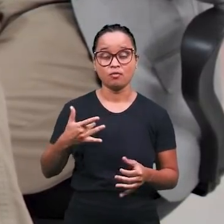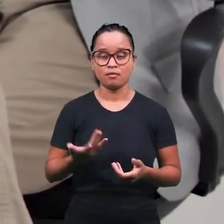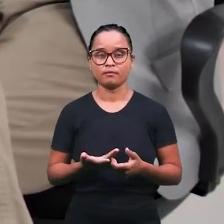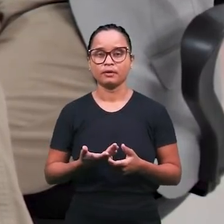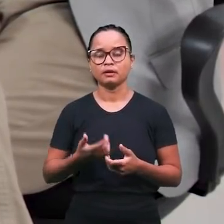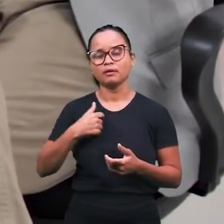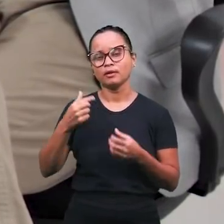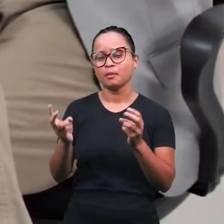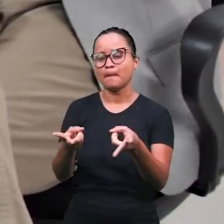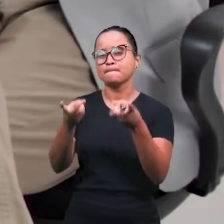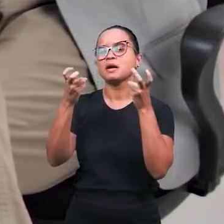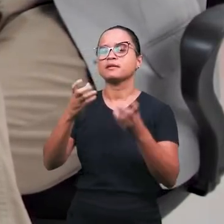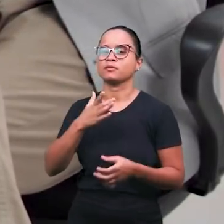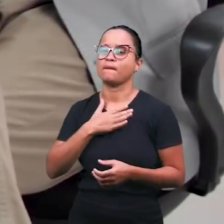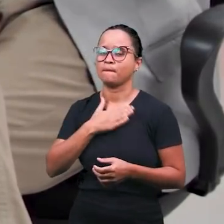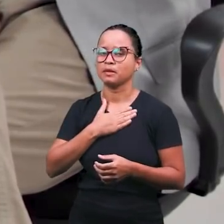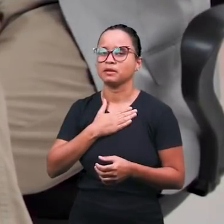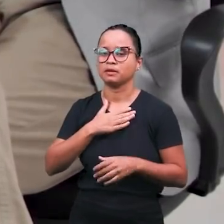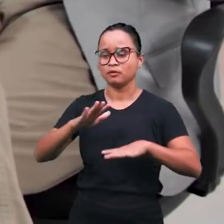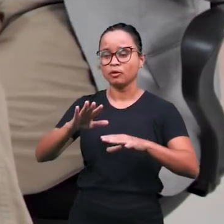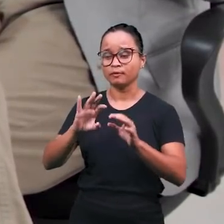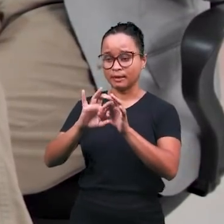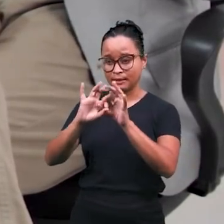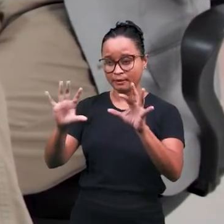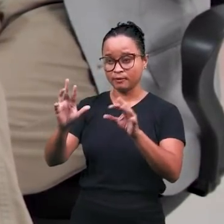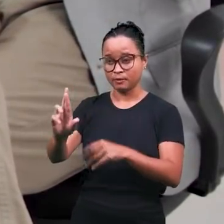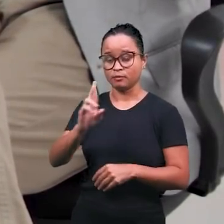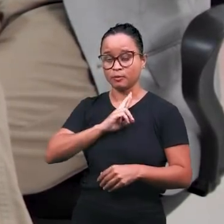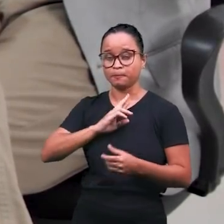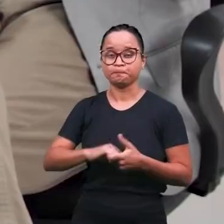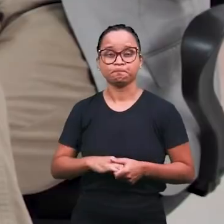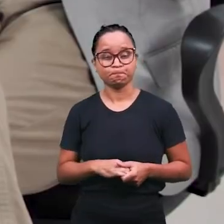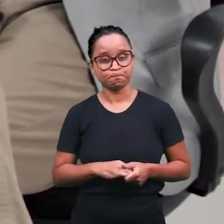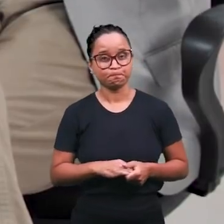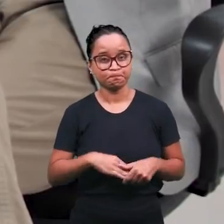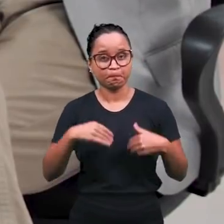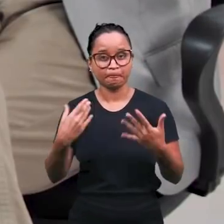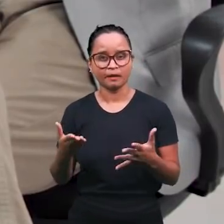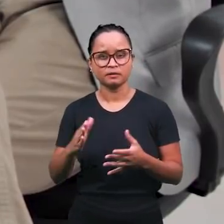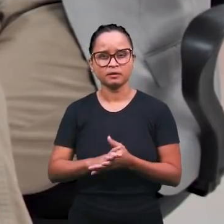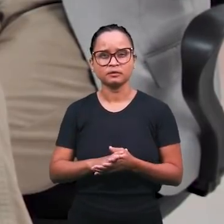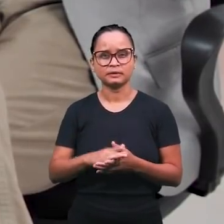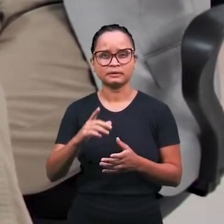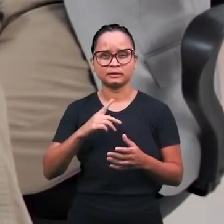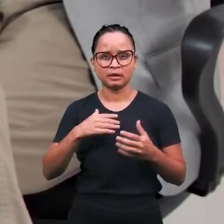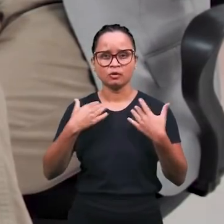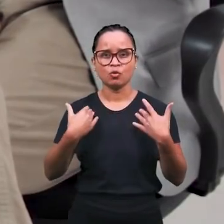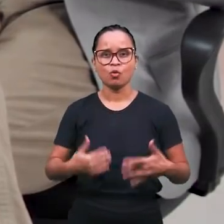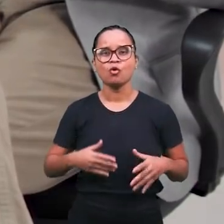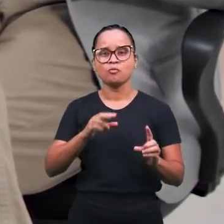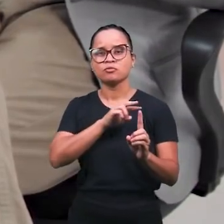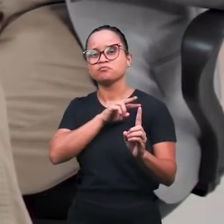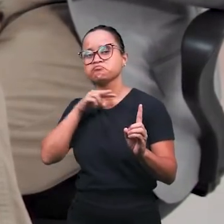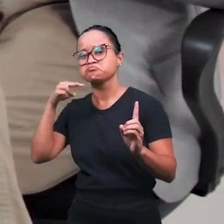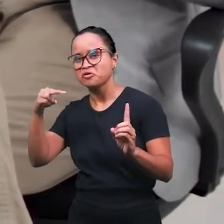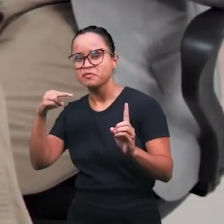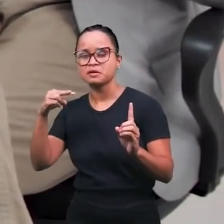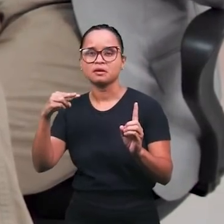Uma percepção minha, posso estar errado, e a senhora fica à vontade para dizer, que é um momento em que, do ponto de vista do nosso